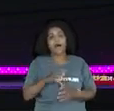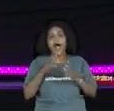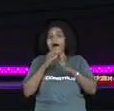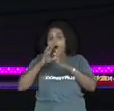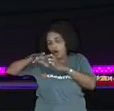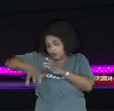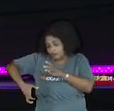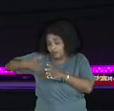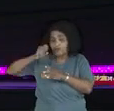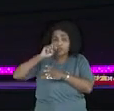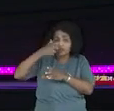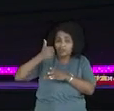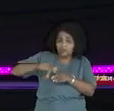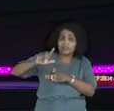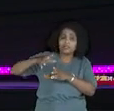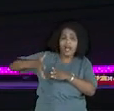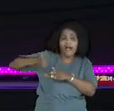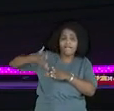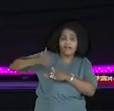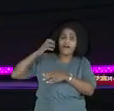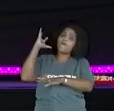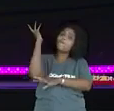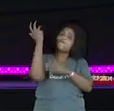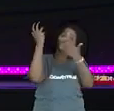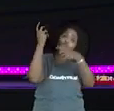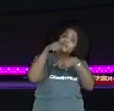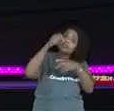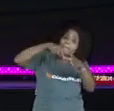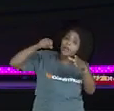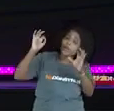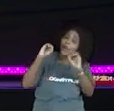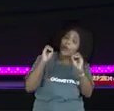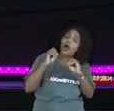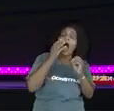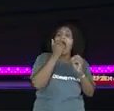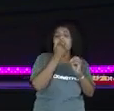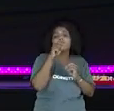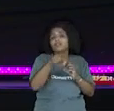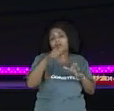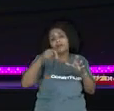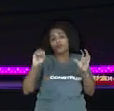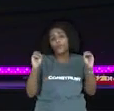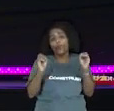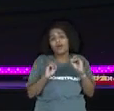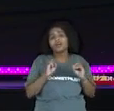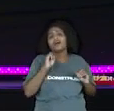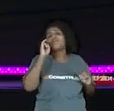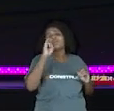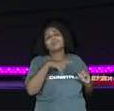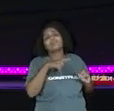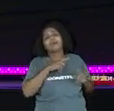cavaram vocês vão ter fruta que vocês não plantaram vocês vão ter alimento que vocês não cultivaram ou seja